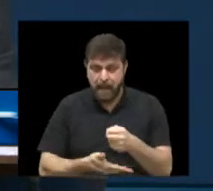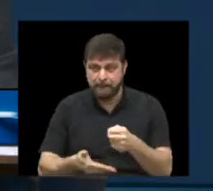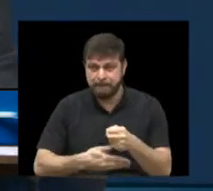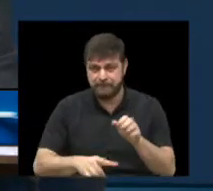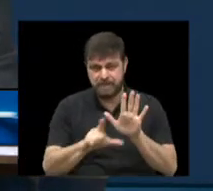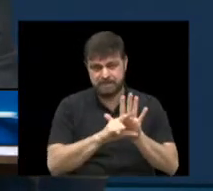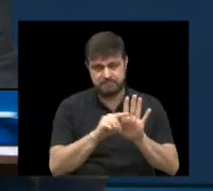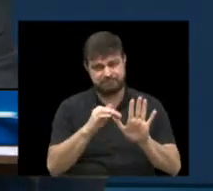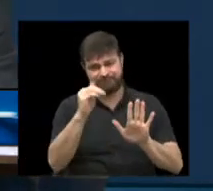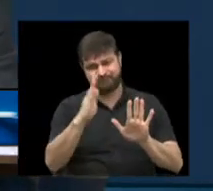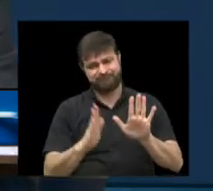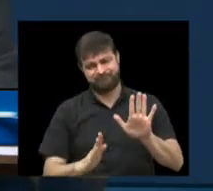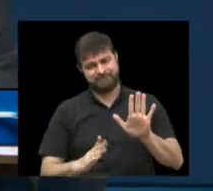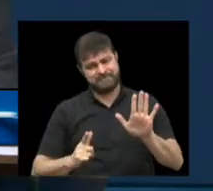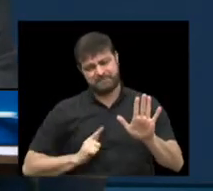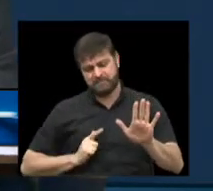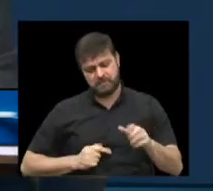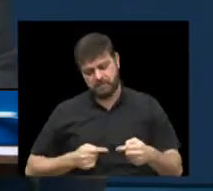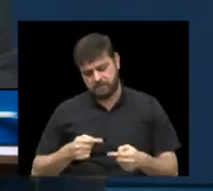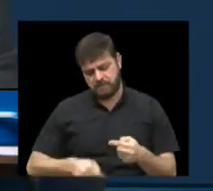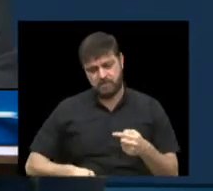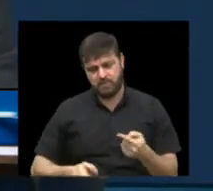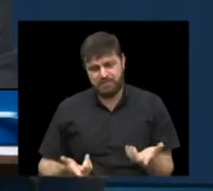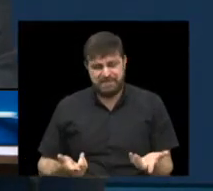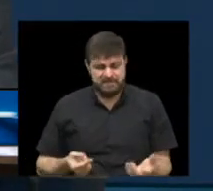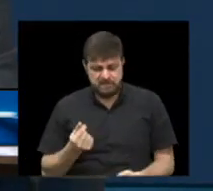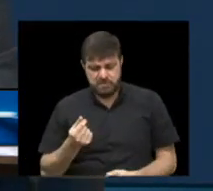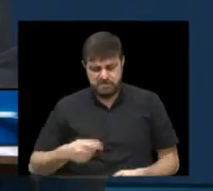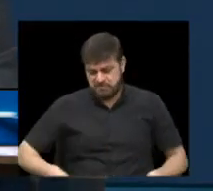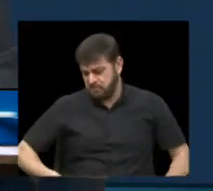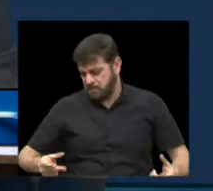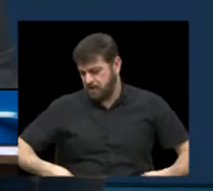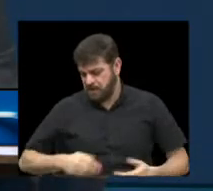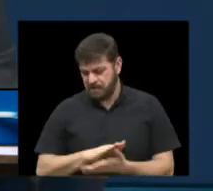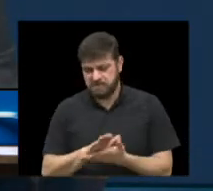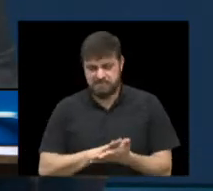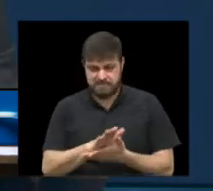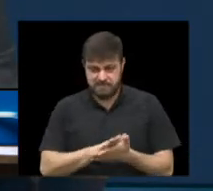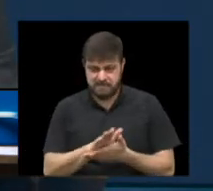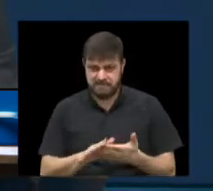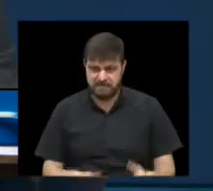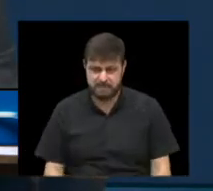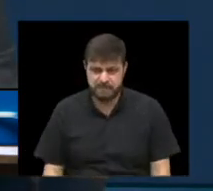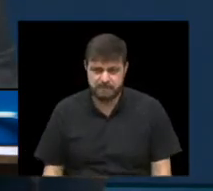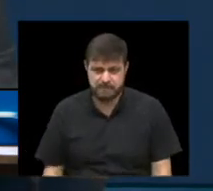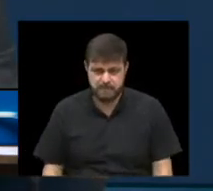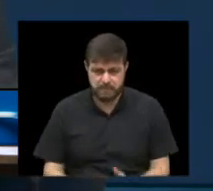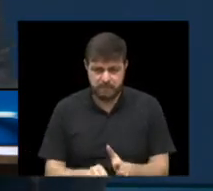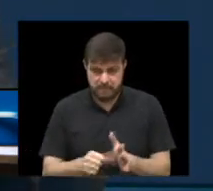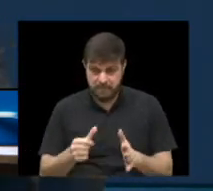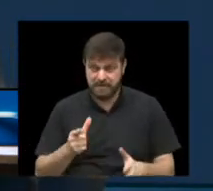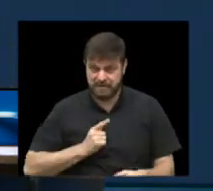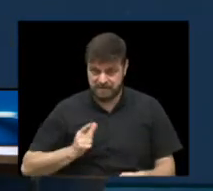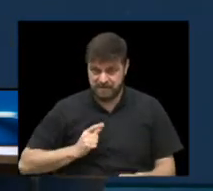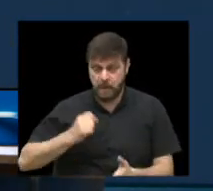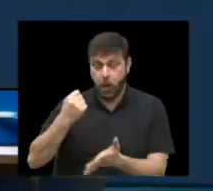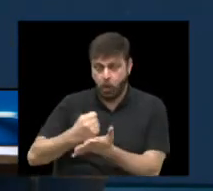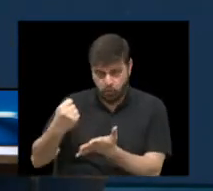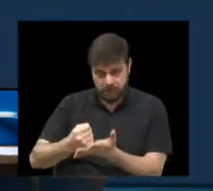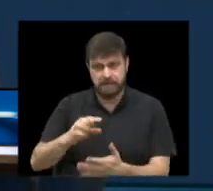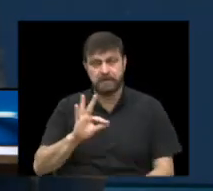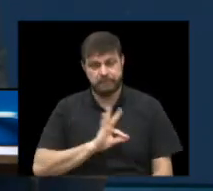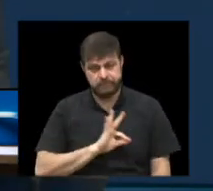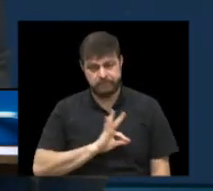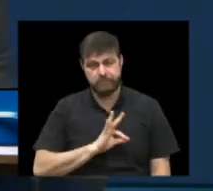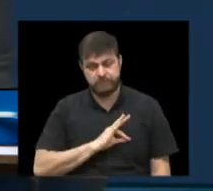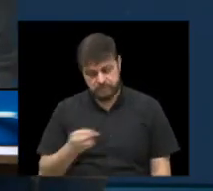iria interferir em orçamento, em absolutamente nada. Apenas a primeira, que seria a criação de novos cargos para o efetivo da Guarda